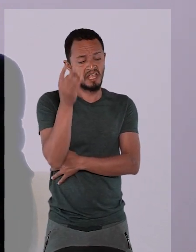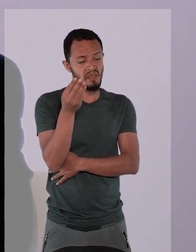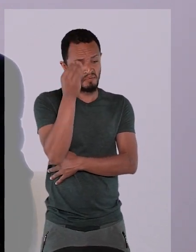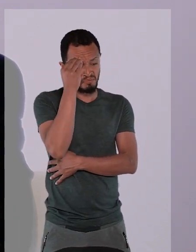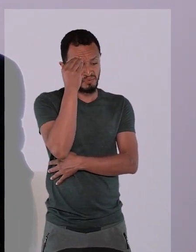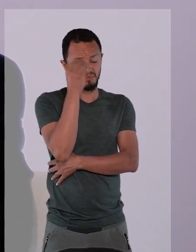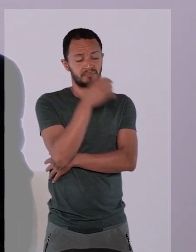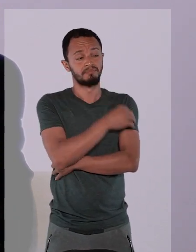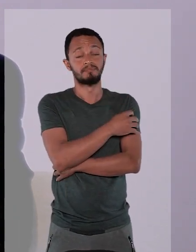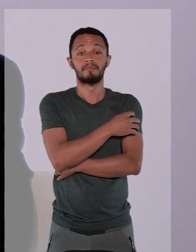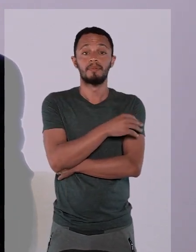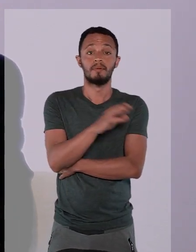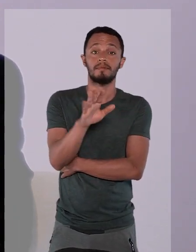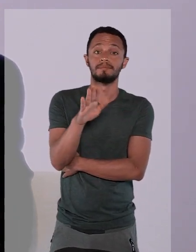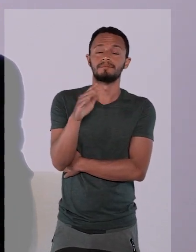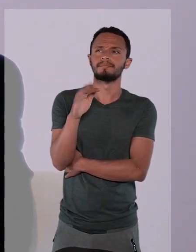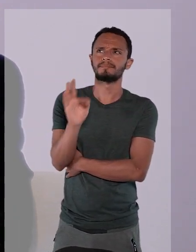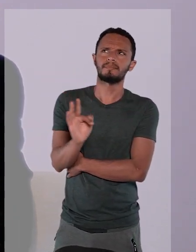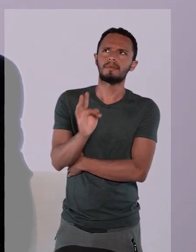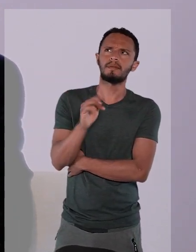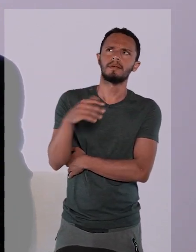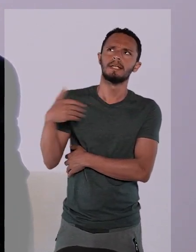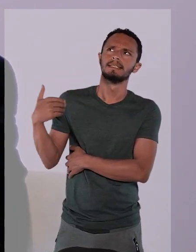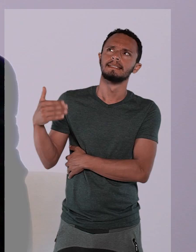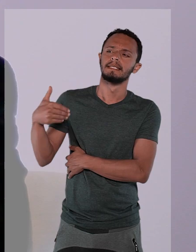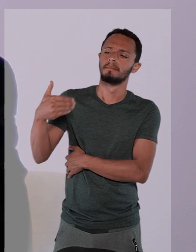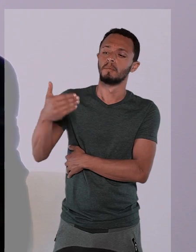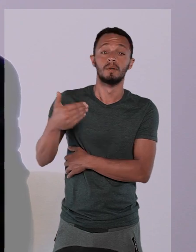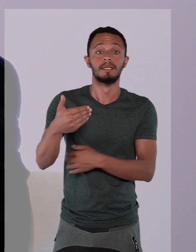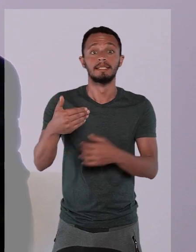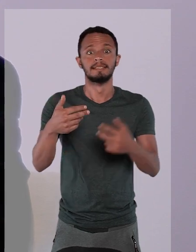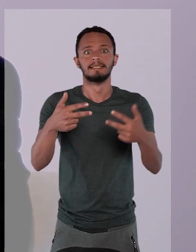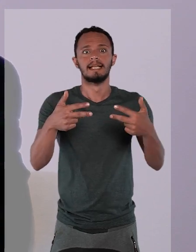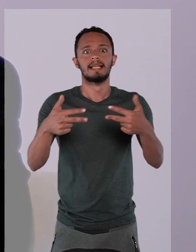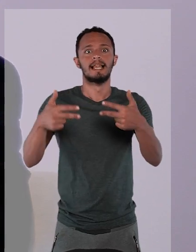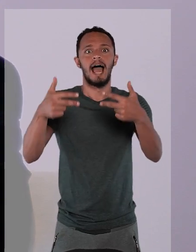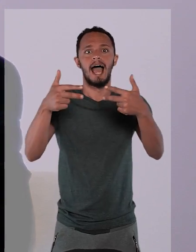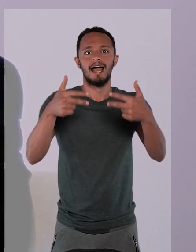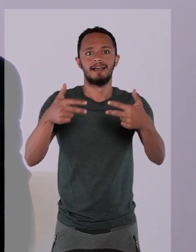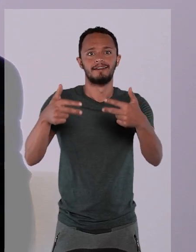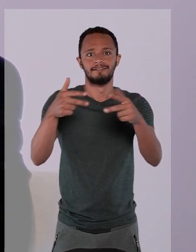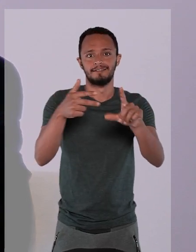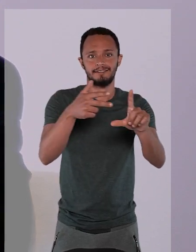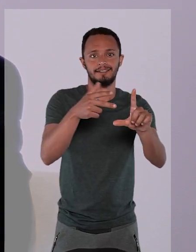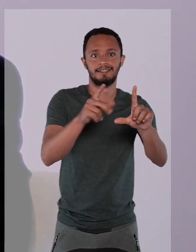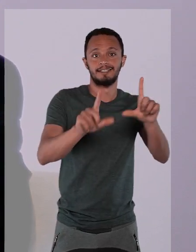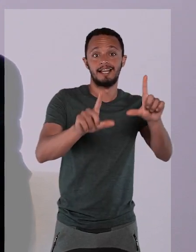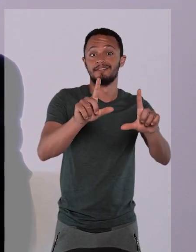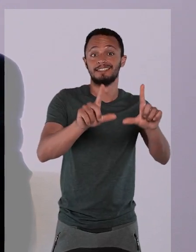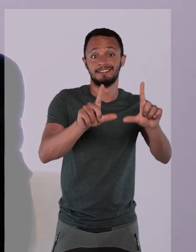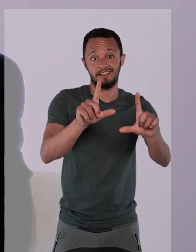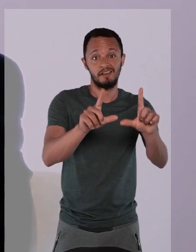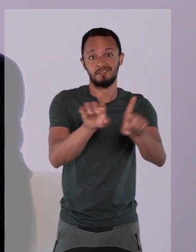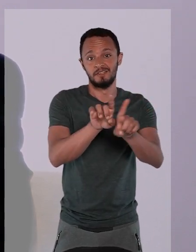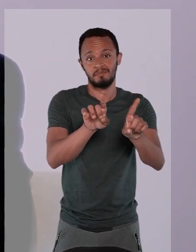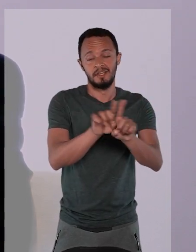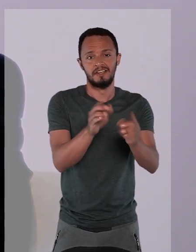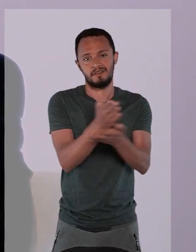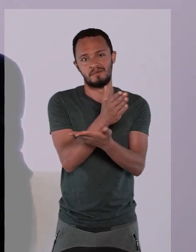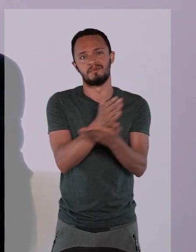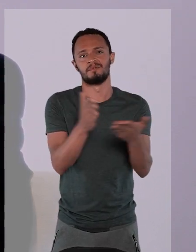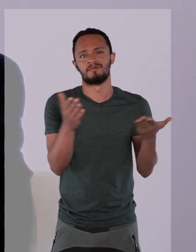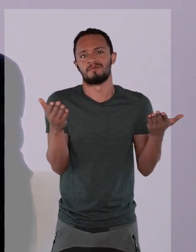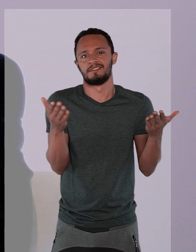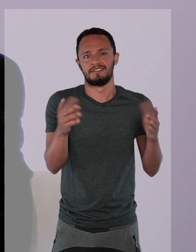E depois nós nos encontramos em vídeo, né? Na TV, em algumas vezes, né? E